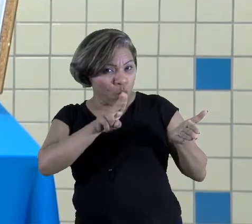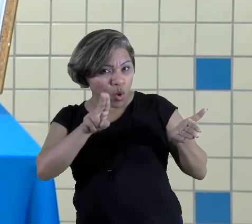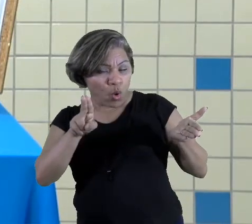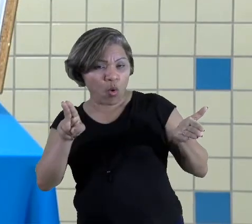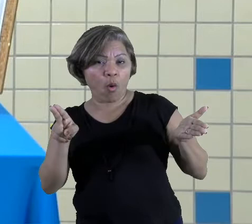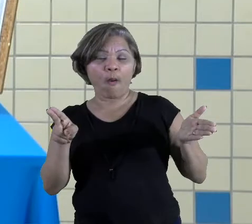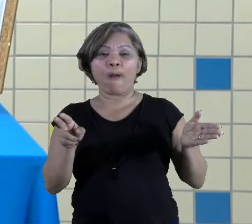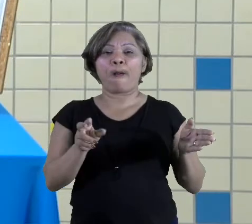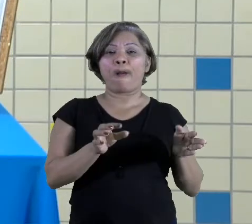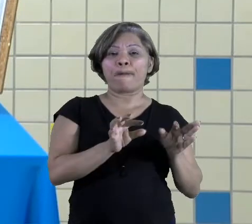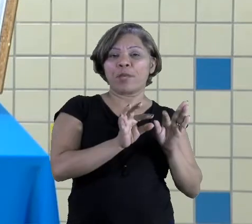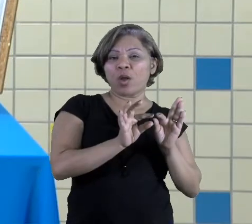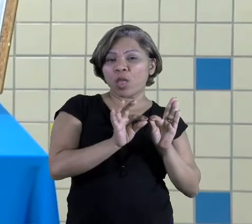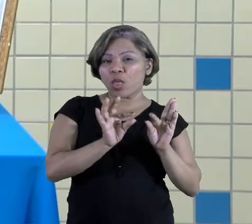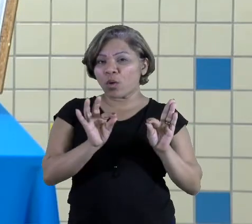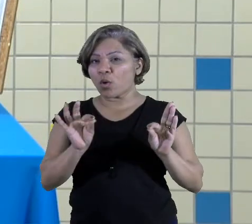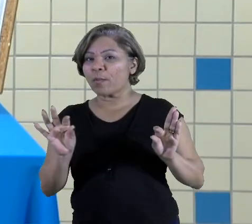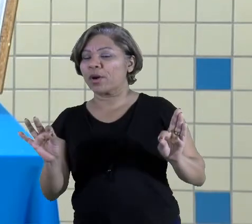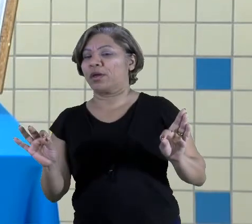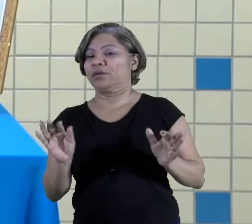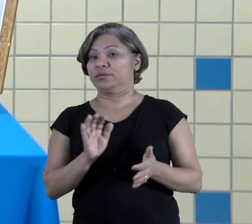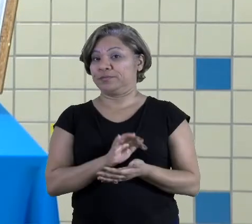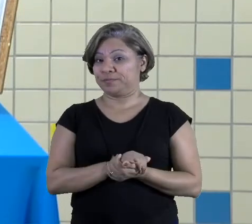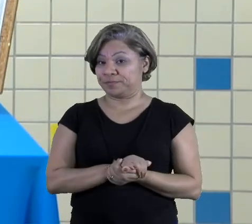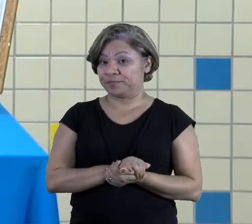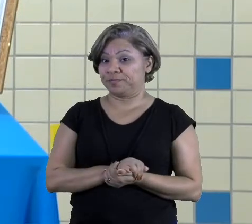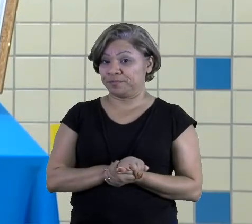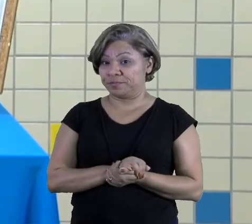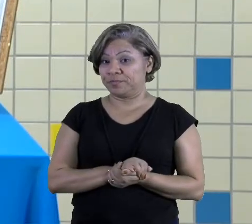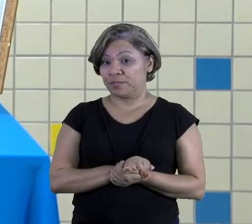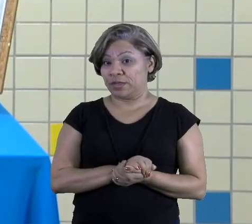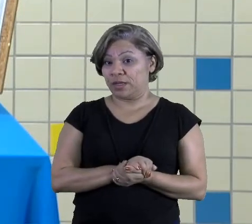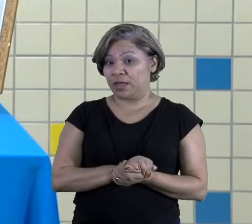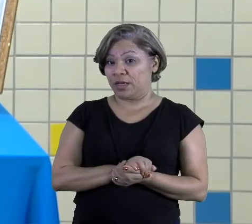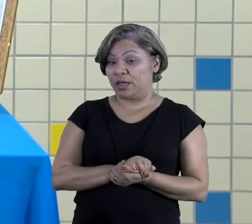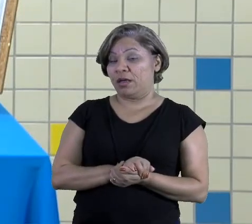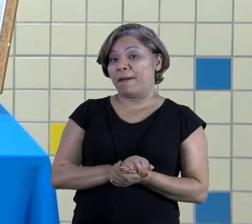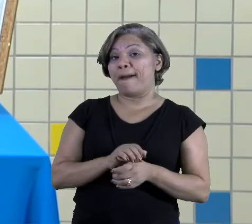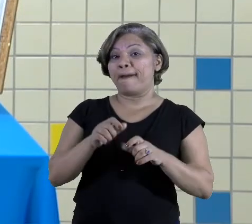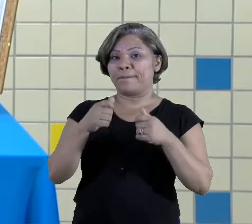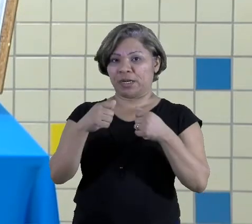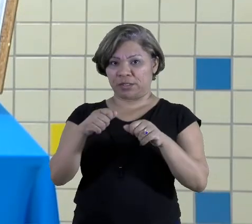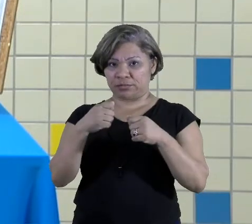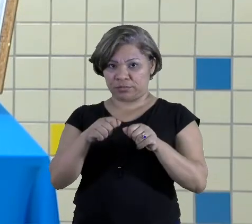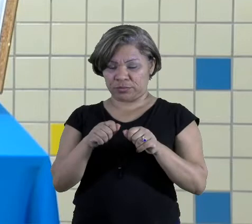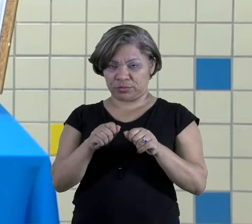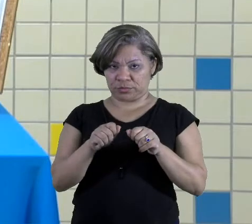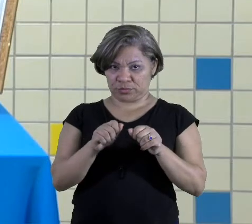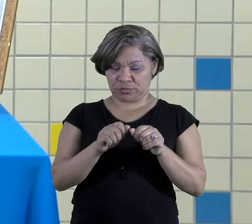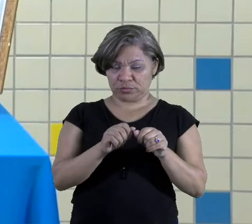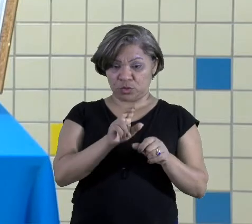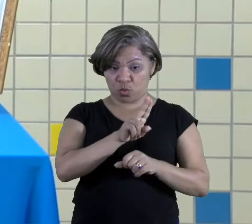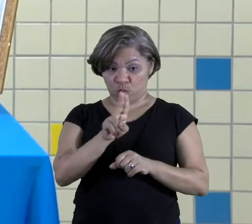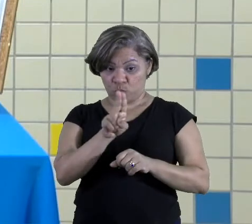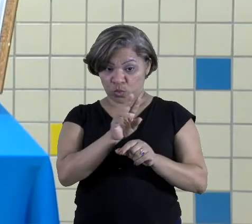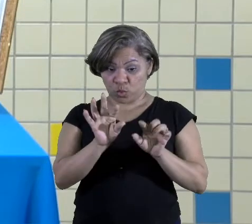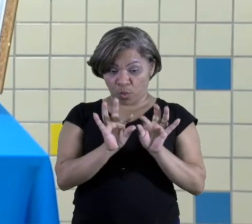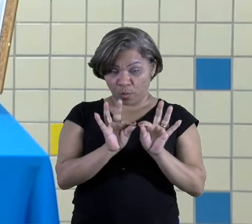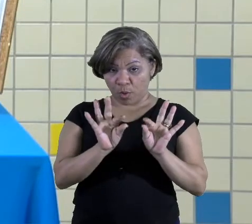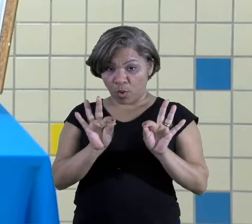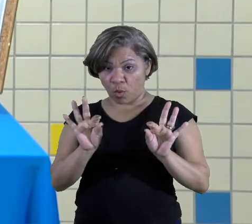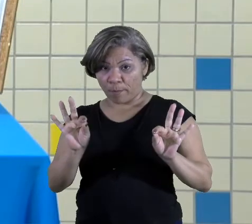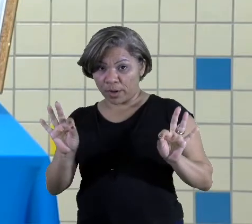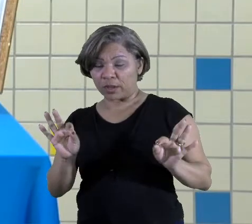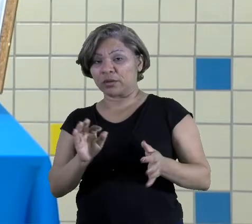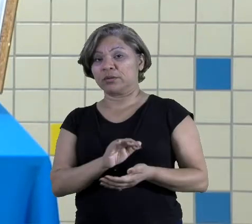a criança, com a ajuda daquela ficha que o adulto escreve, o nome completo dela, ela vai fazer o nome